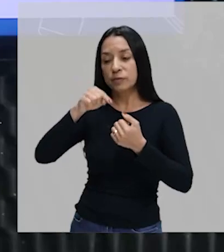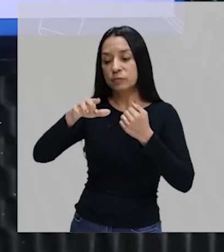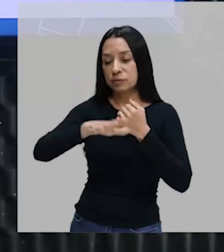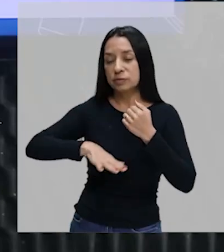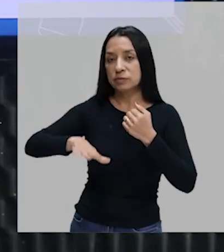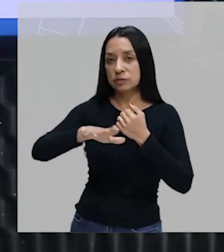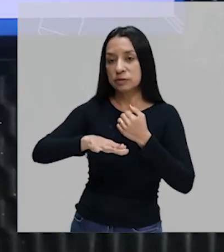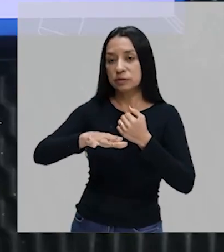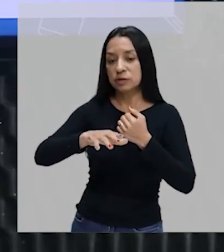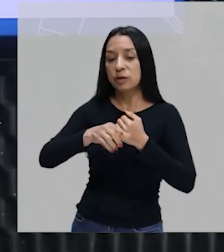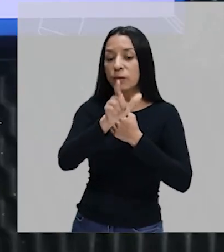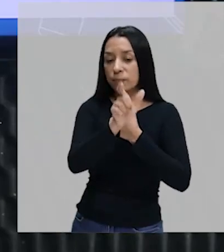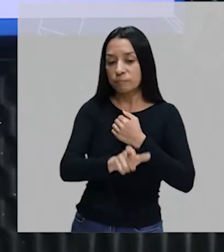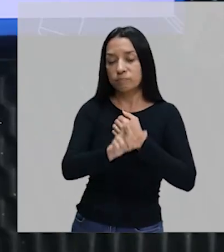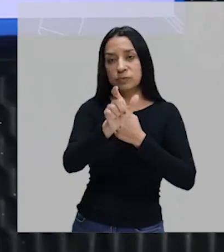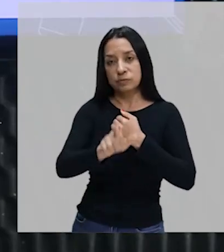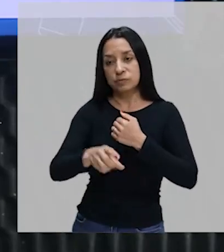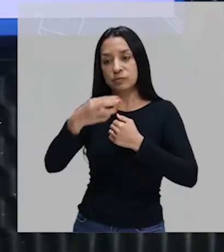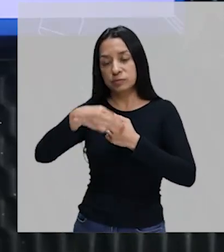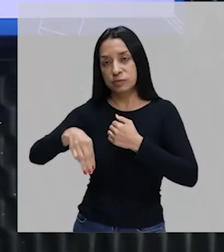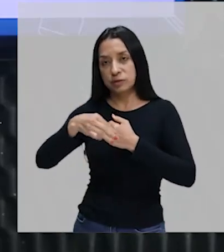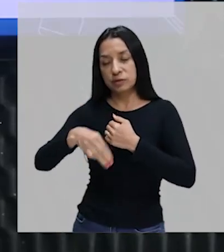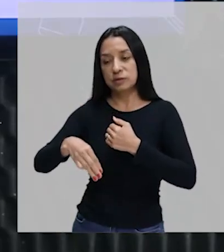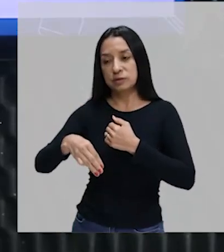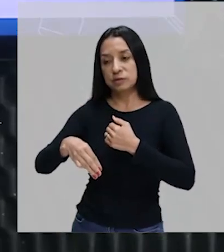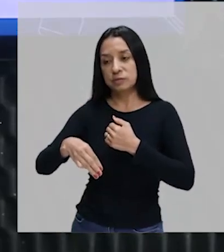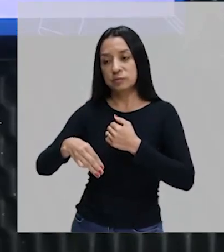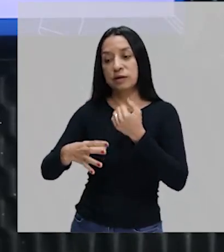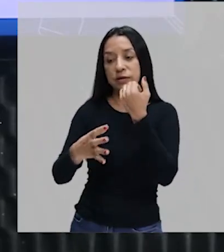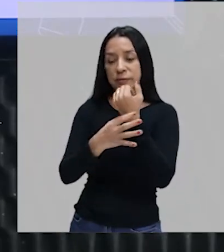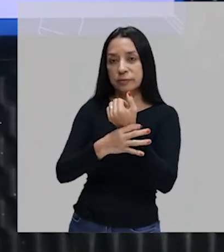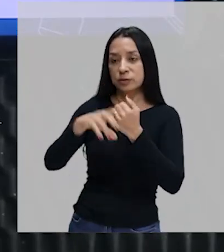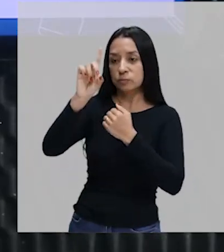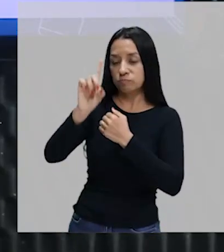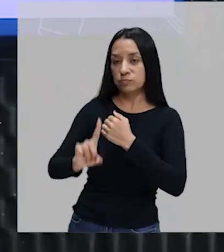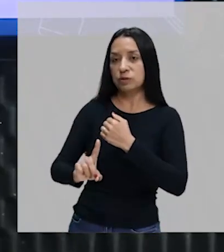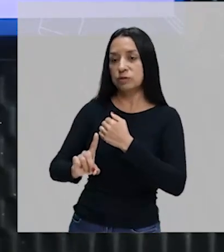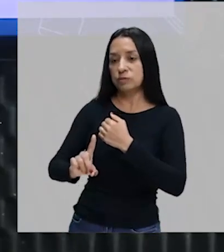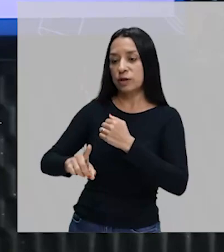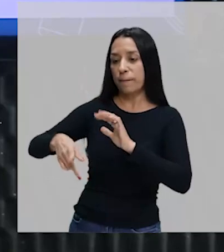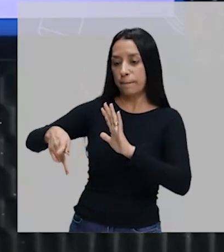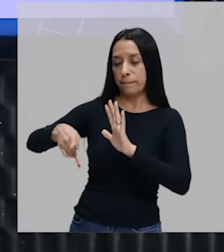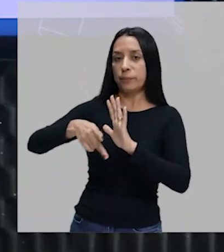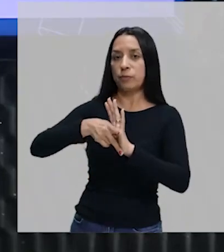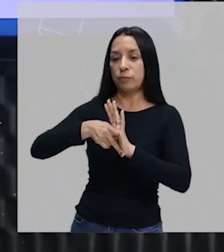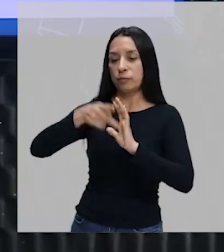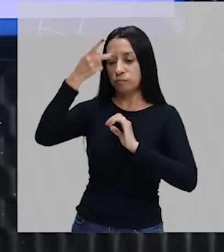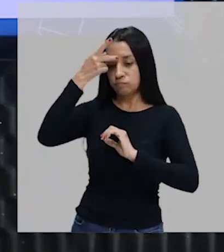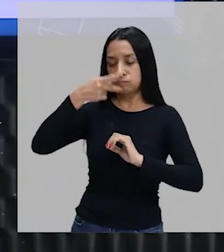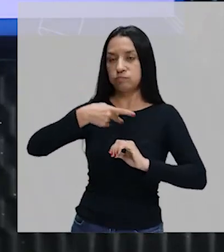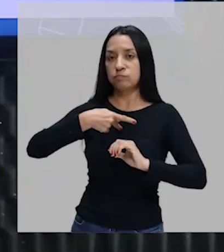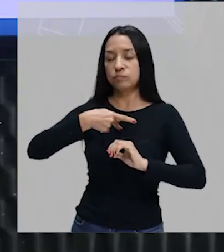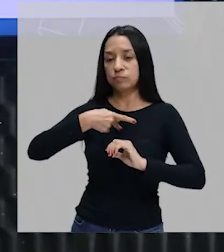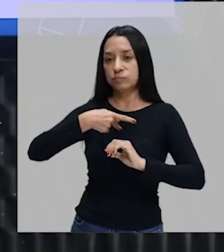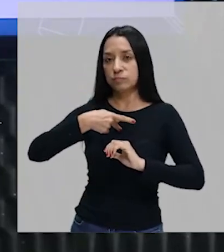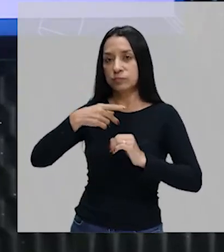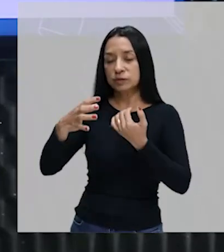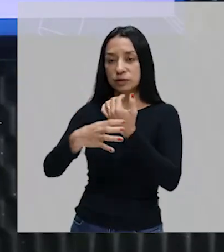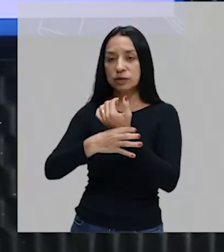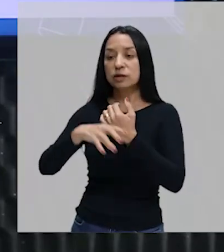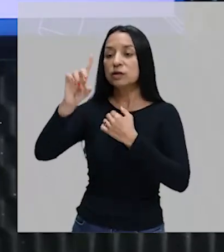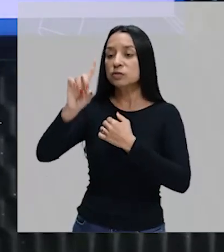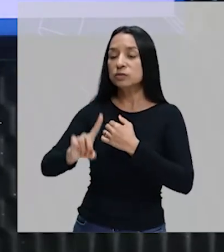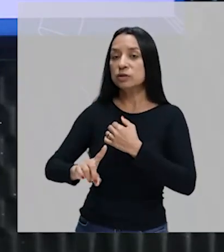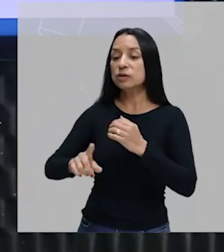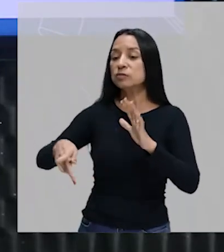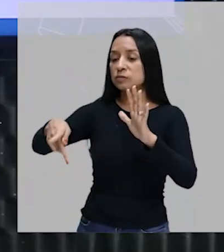Maranhão, vai garantir o direito de quê? De posse. A carta de doação que garante o direito de posse e de